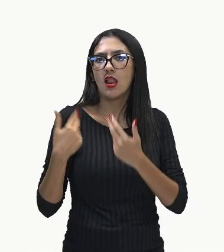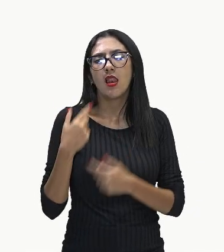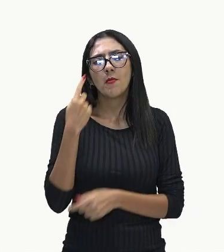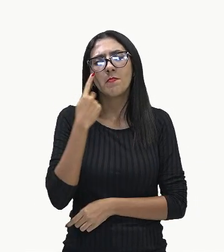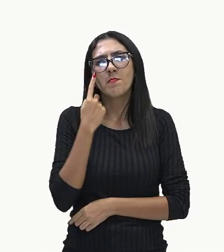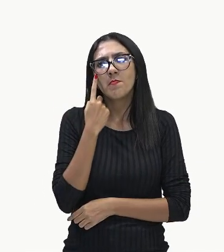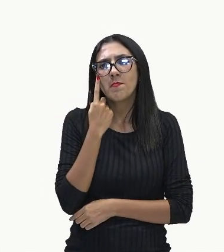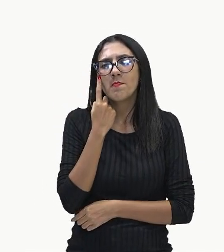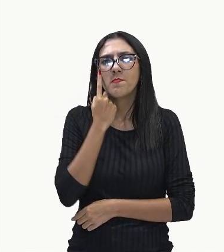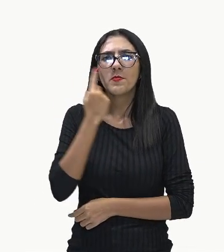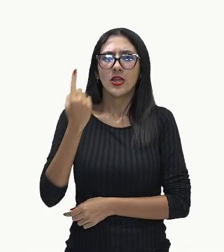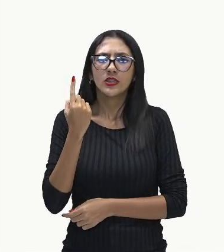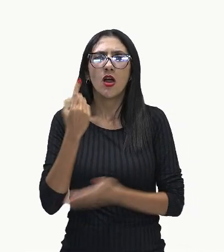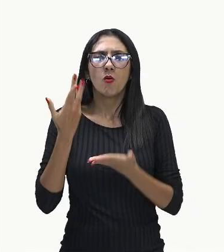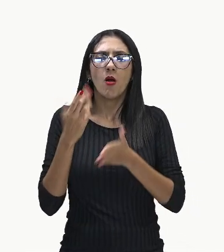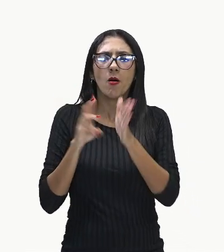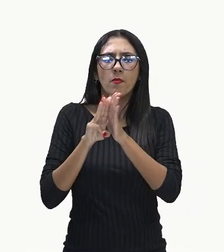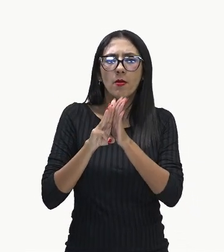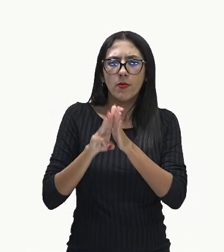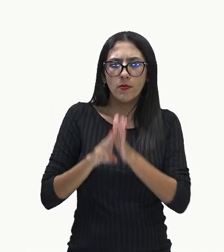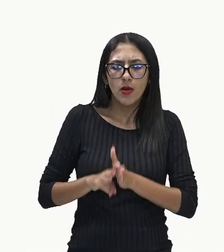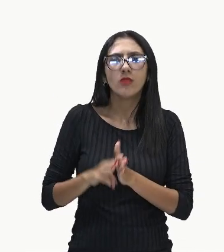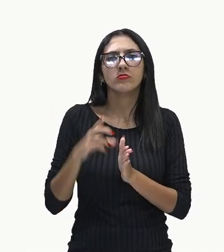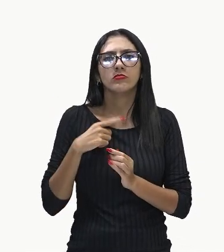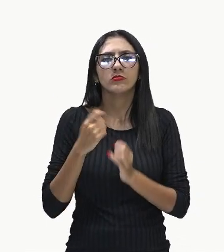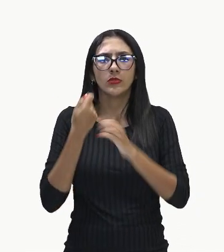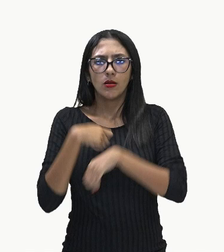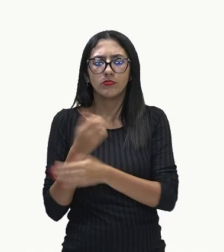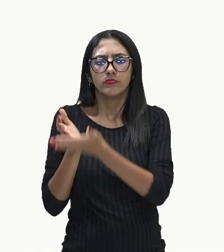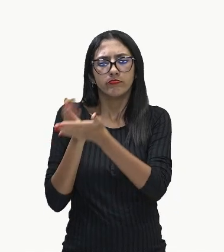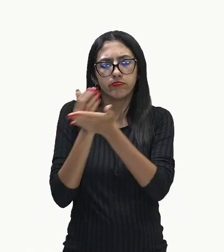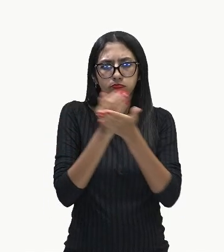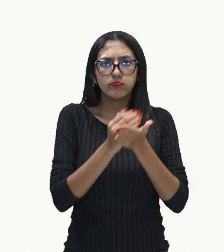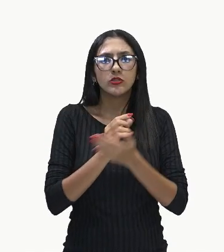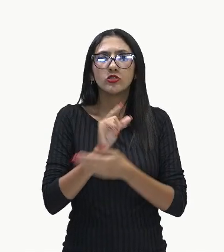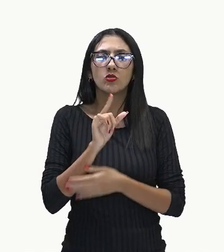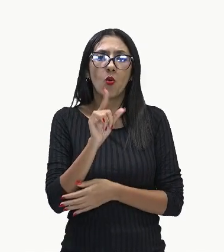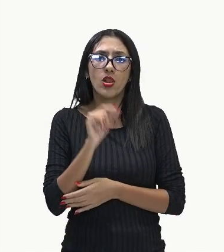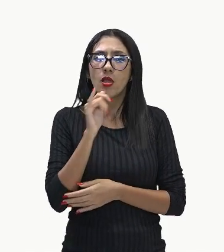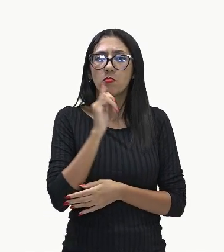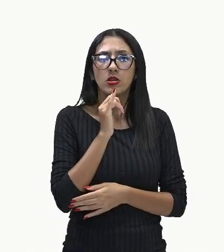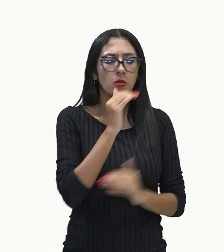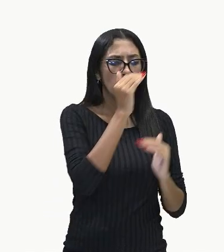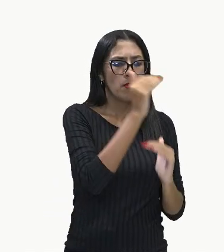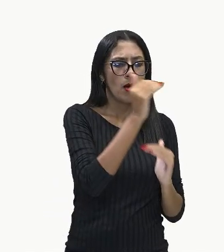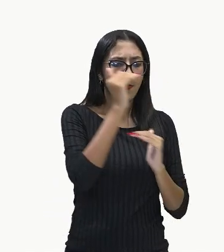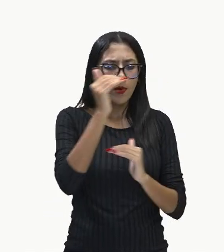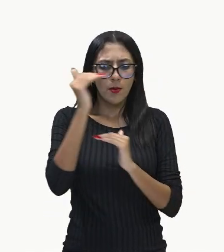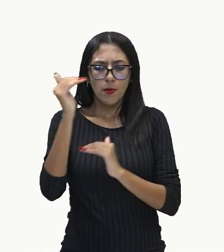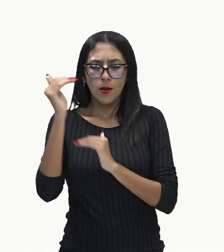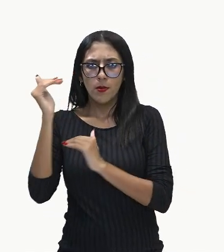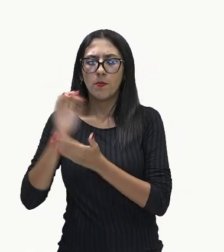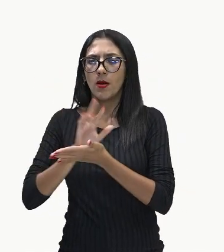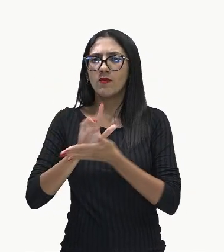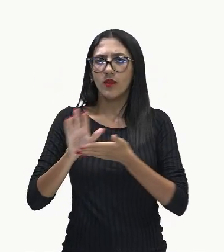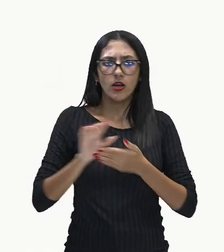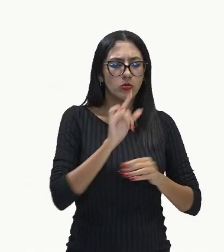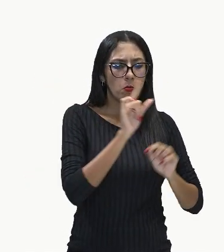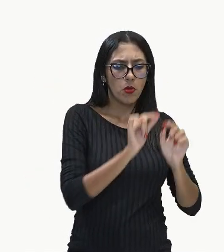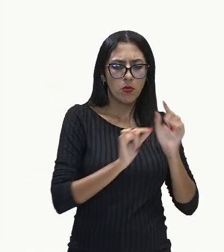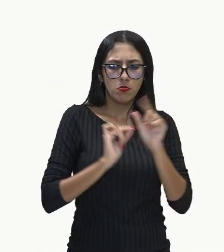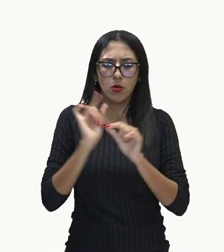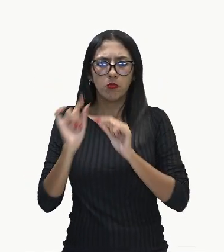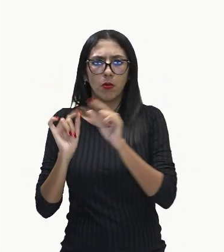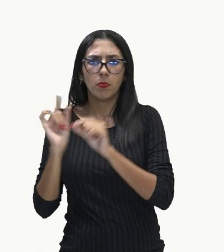sistema para quê? Para que ele possa fazer essa pesquisa retirando de vários lotes diferentes, tá